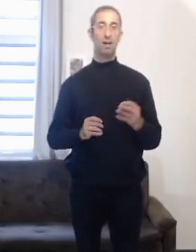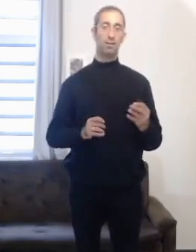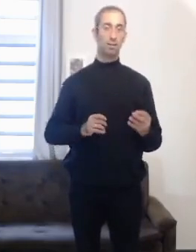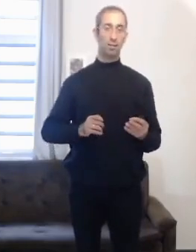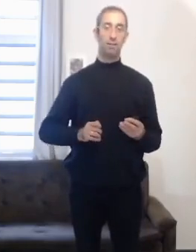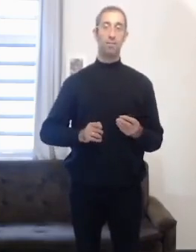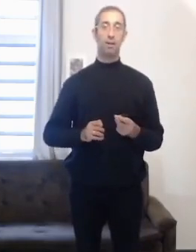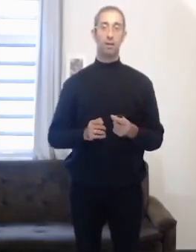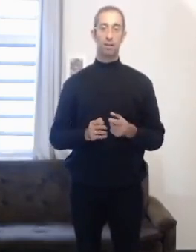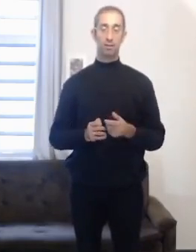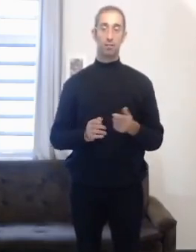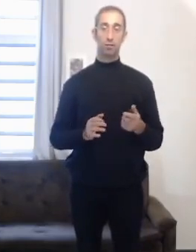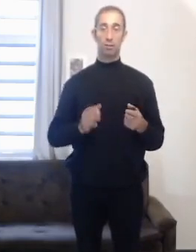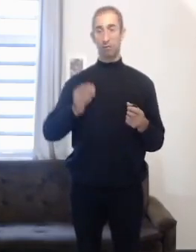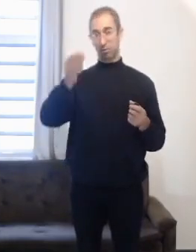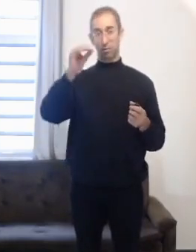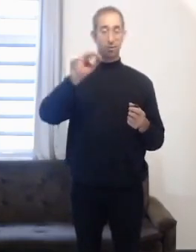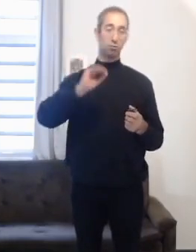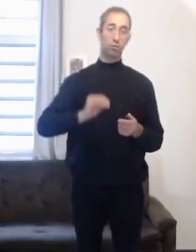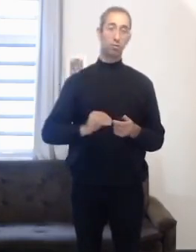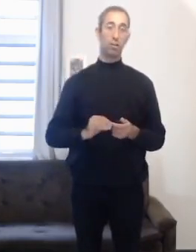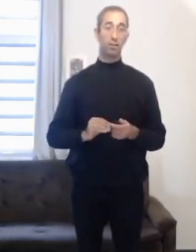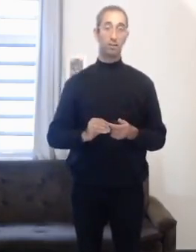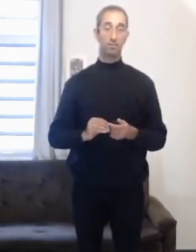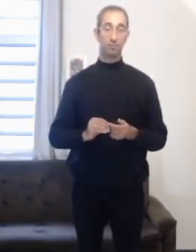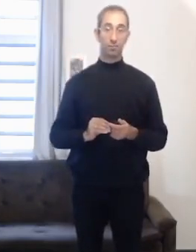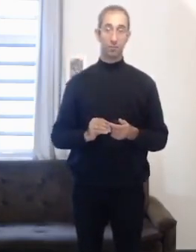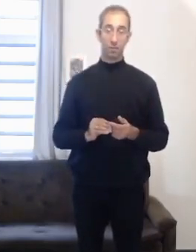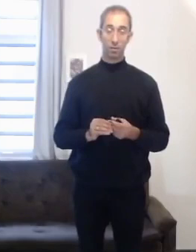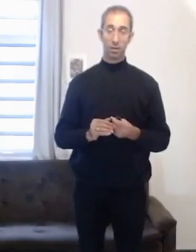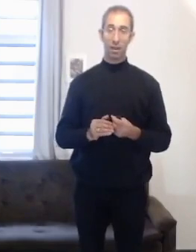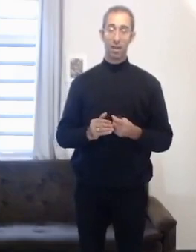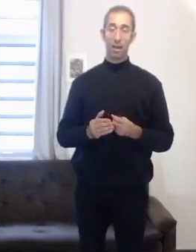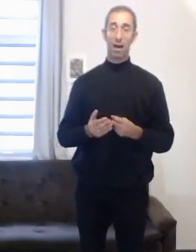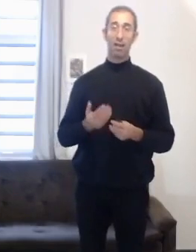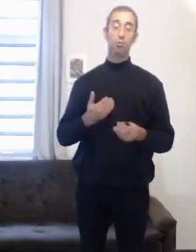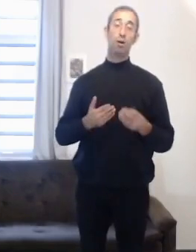foi refutada, né? E assim por diante. Você conta essa sua historinha.